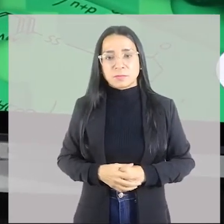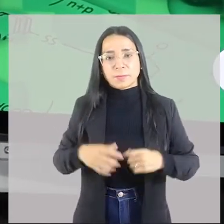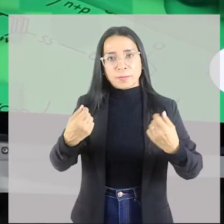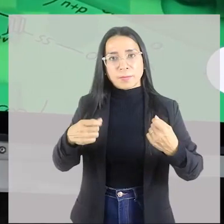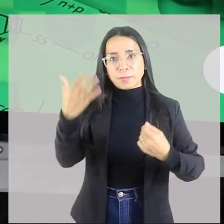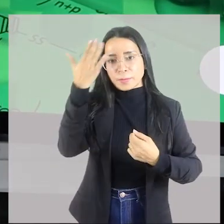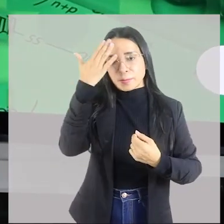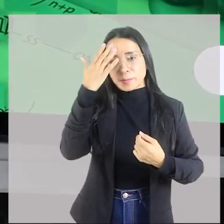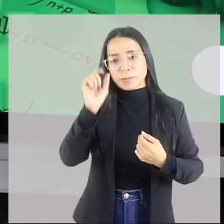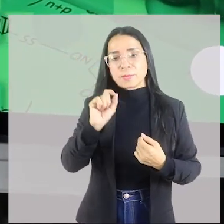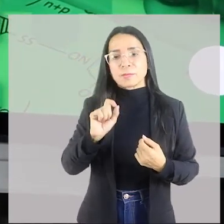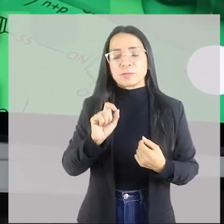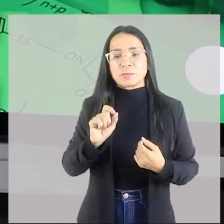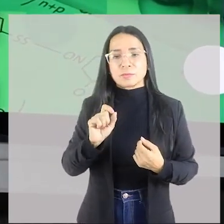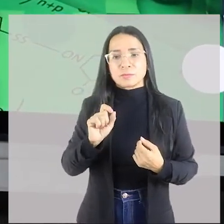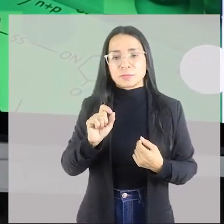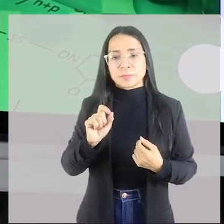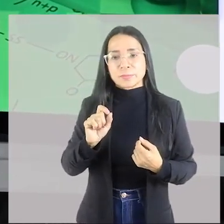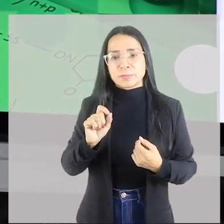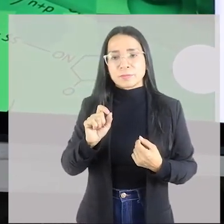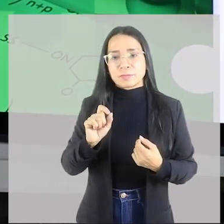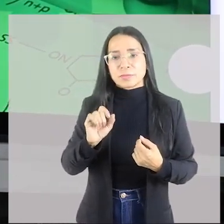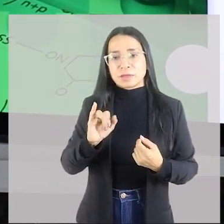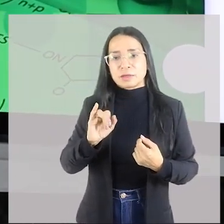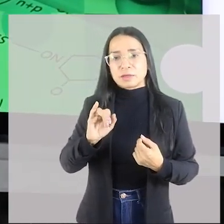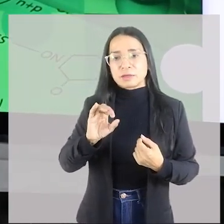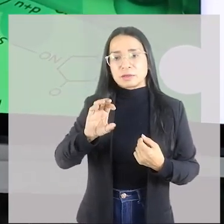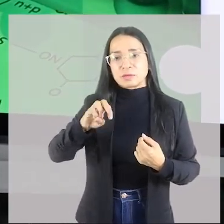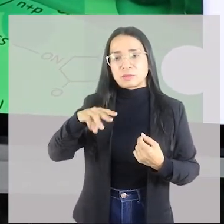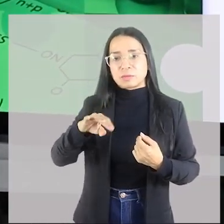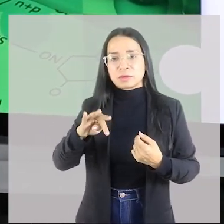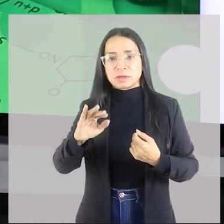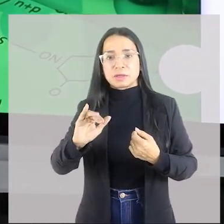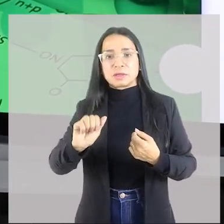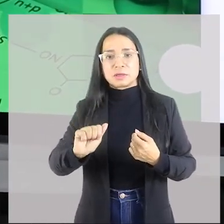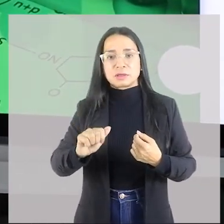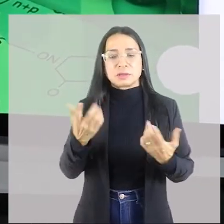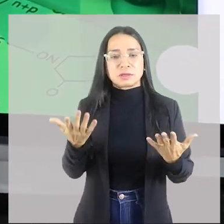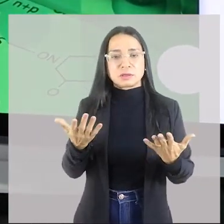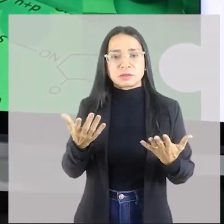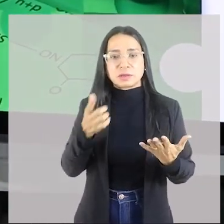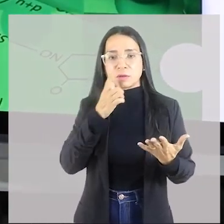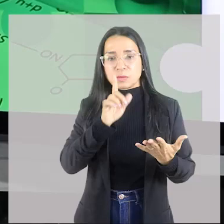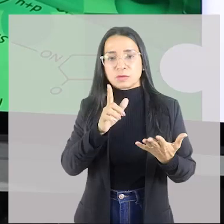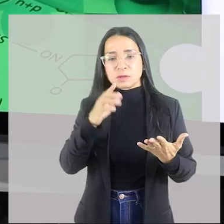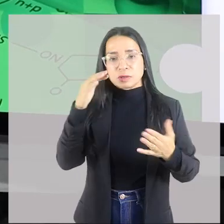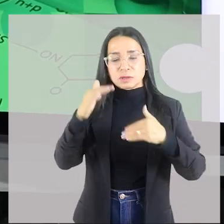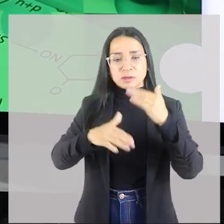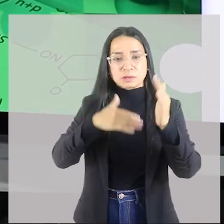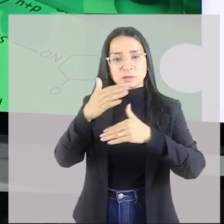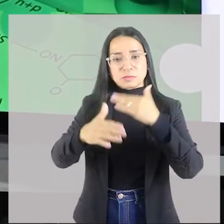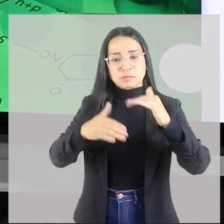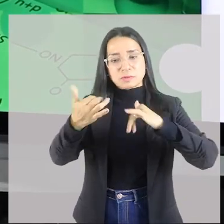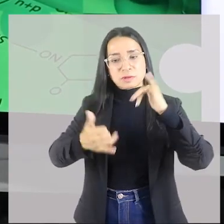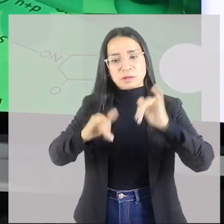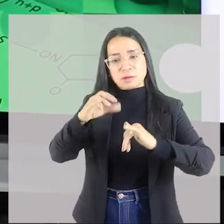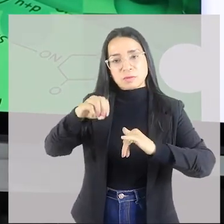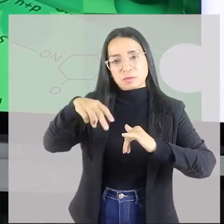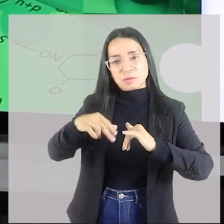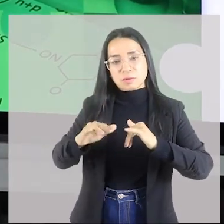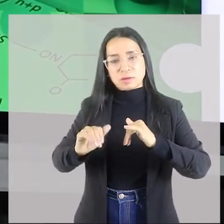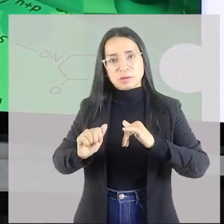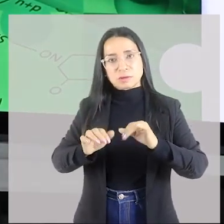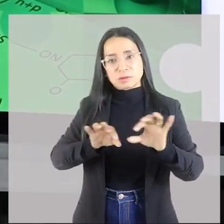precisa entender que as isomerias elas são muito importantes para que você consiga desenvolver a sua parte final da química orgânica. Quem está se preparando